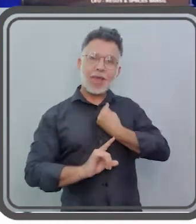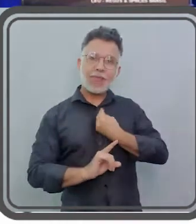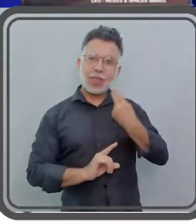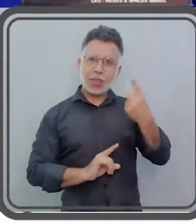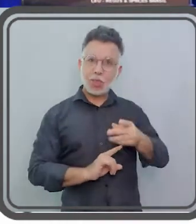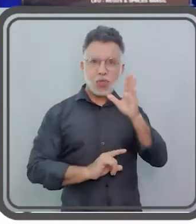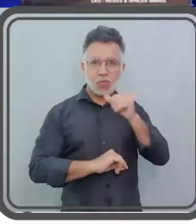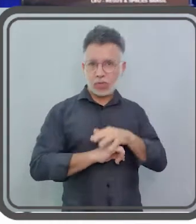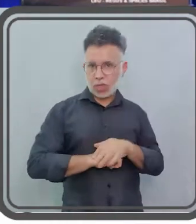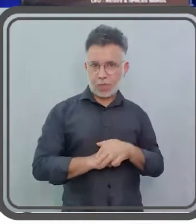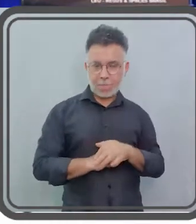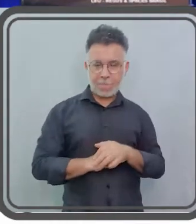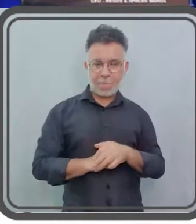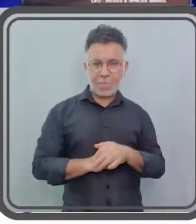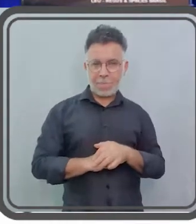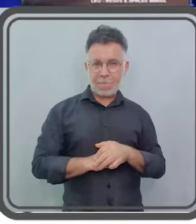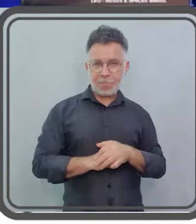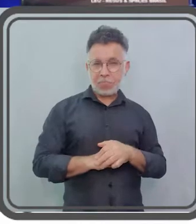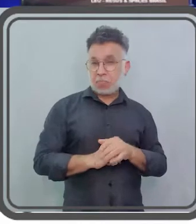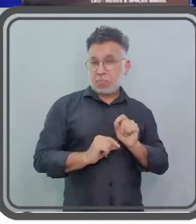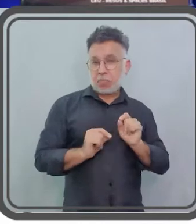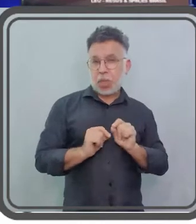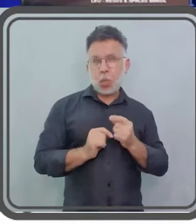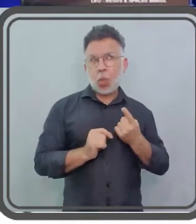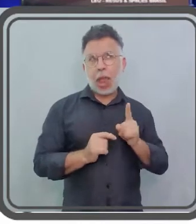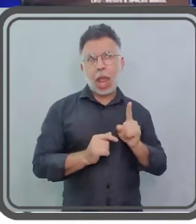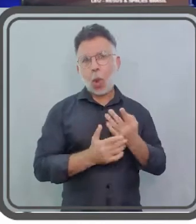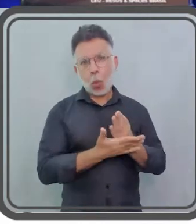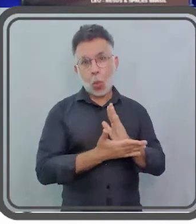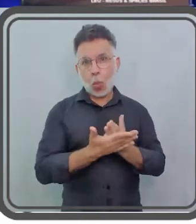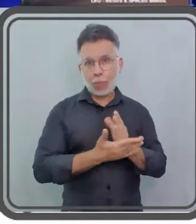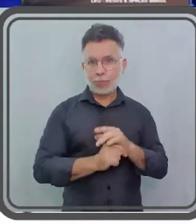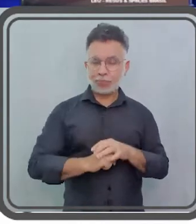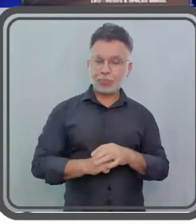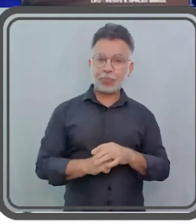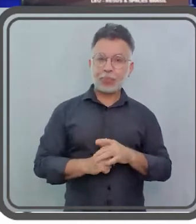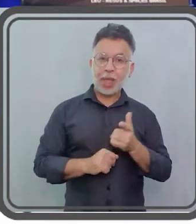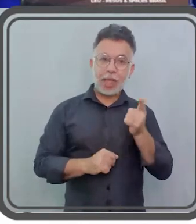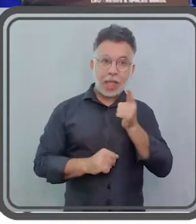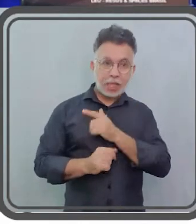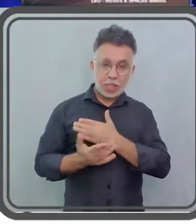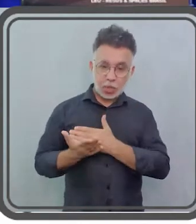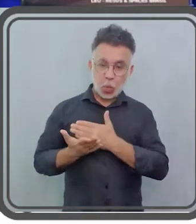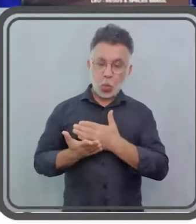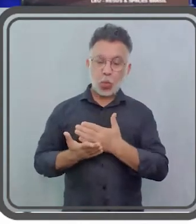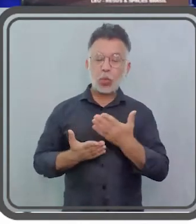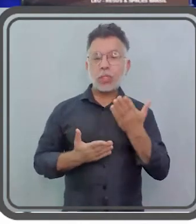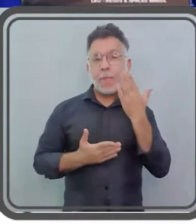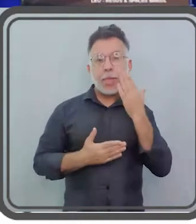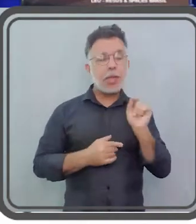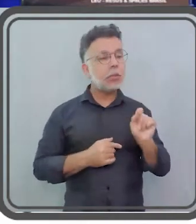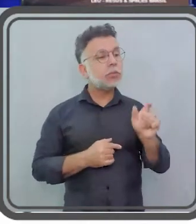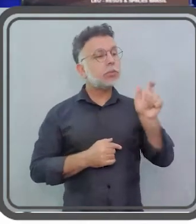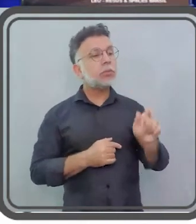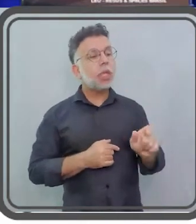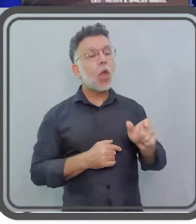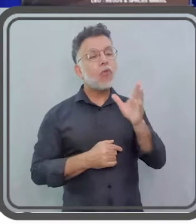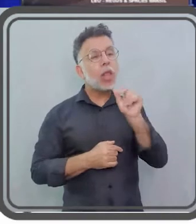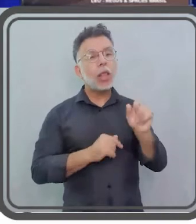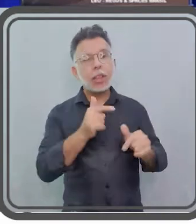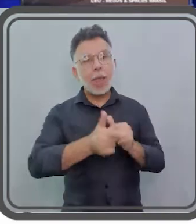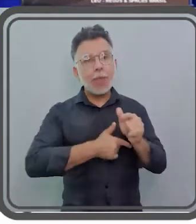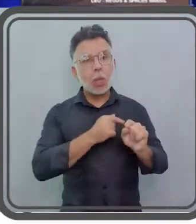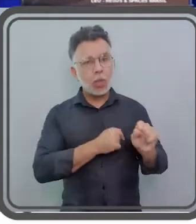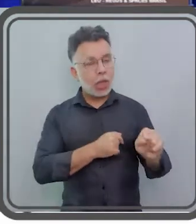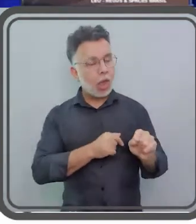ser uma incomodação. Então, a gente começa sabendo que tipo de atividade tem um funcionário, que tipo de